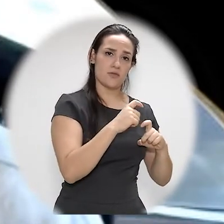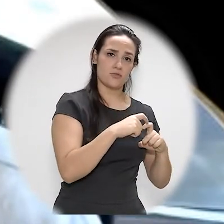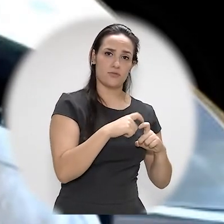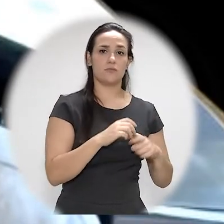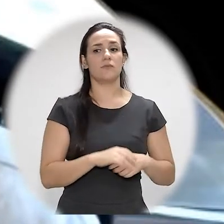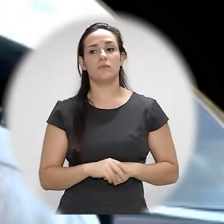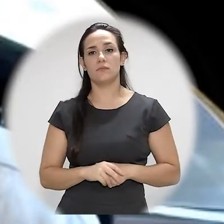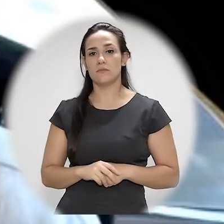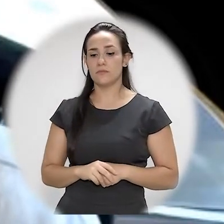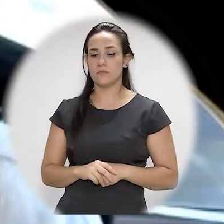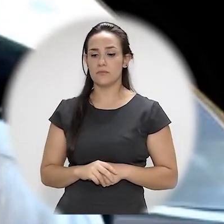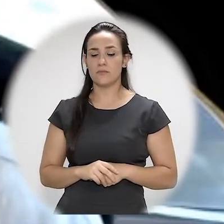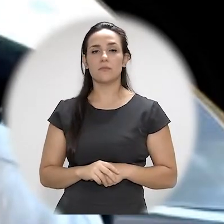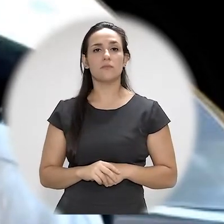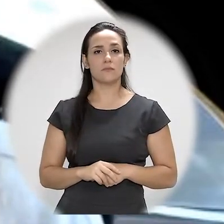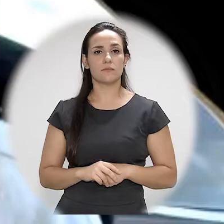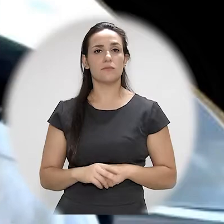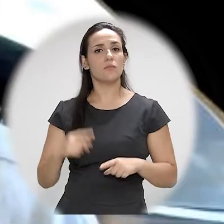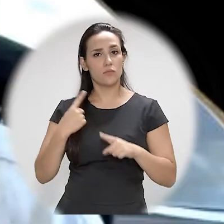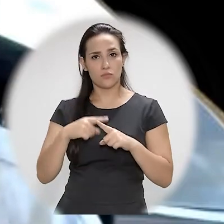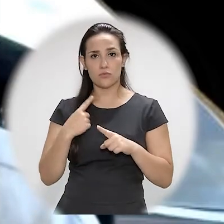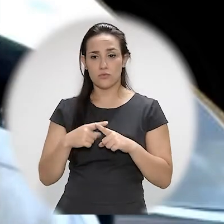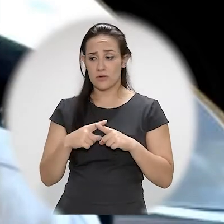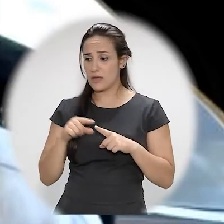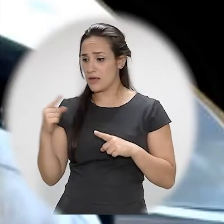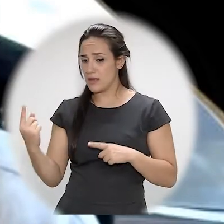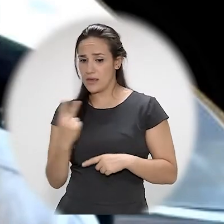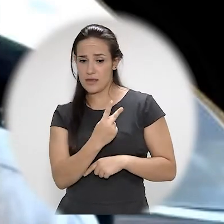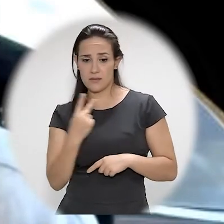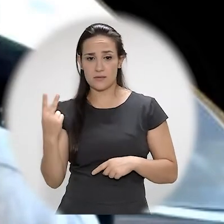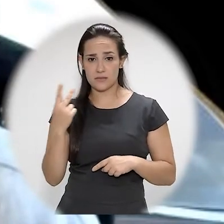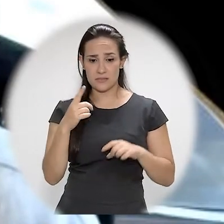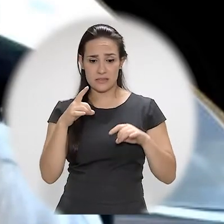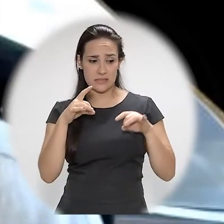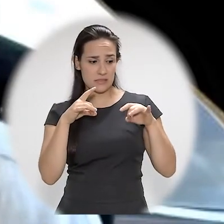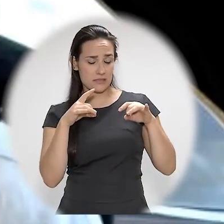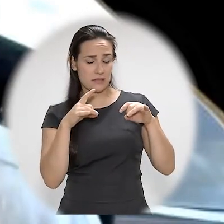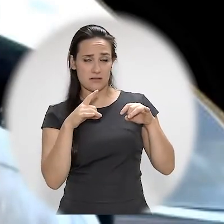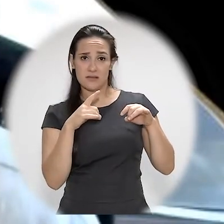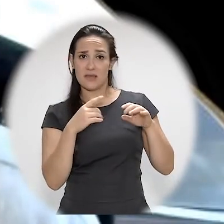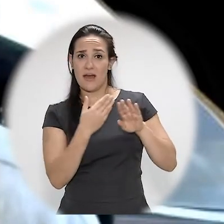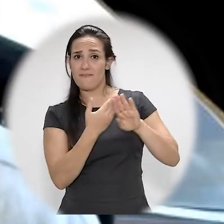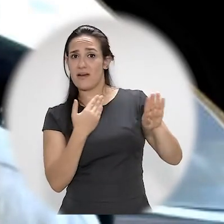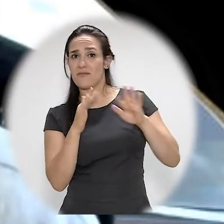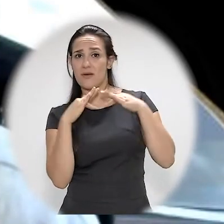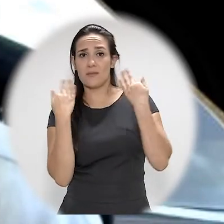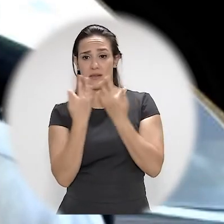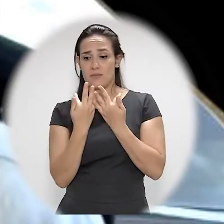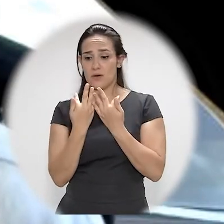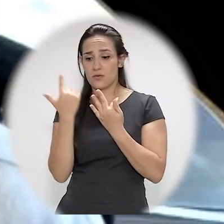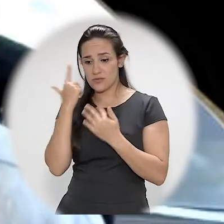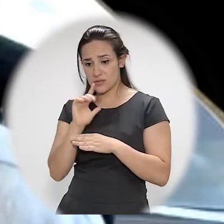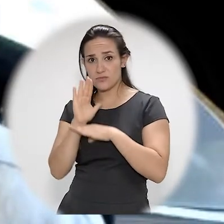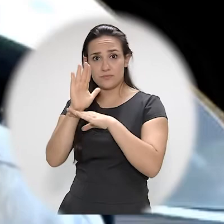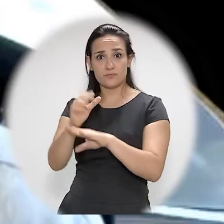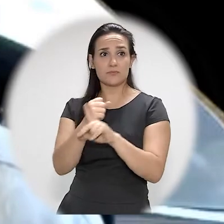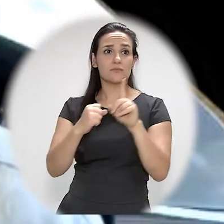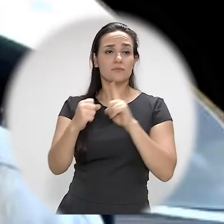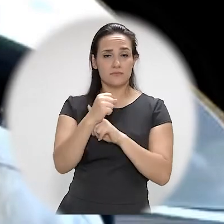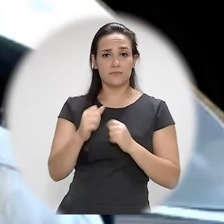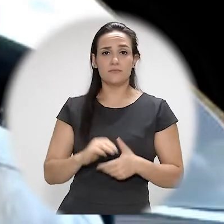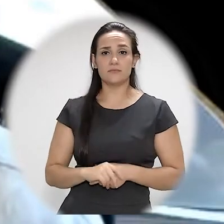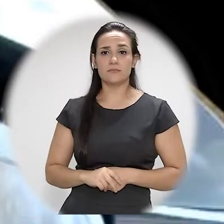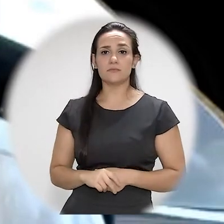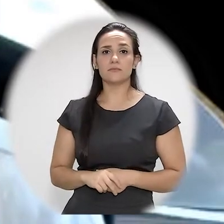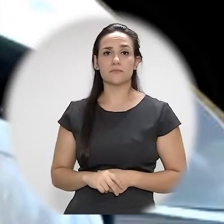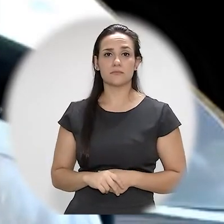suas casas, suas famílias e vão socorrer a população. Então, além desse reconhecimento pessoal, é